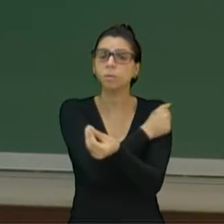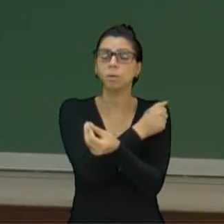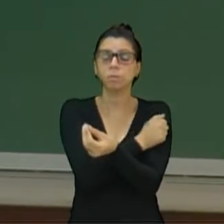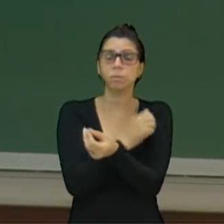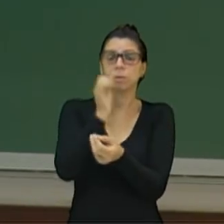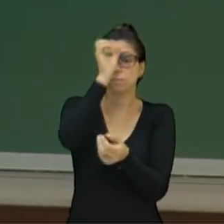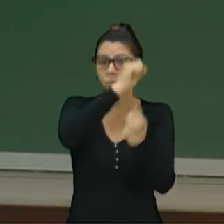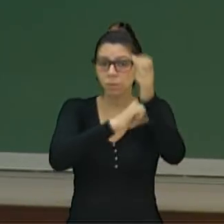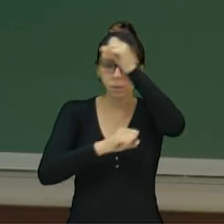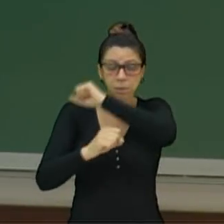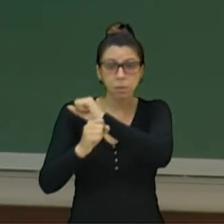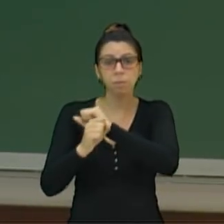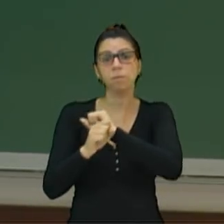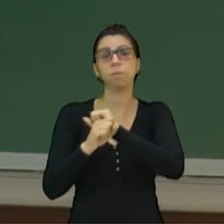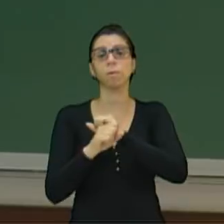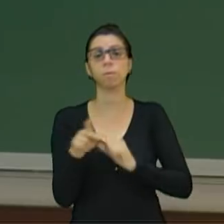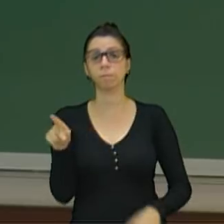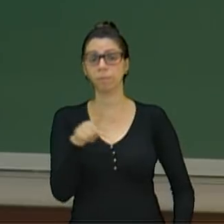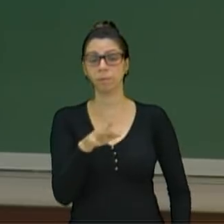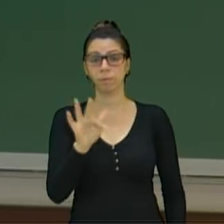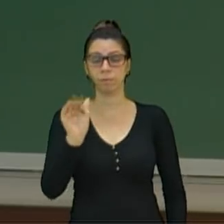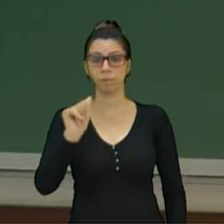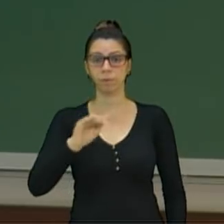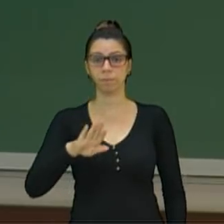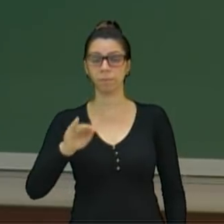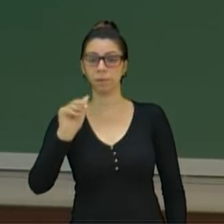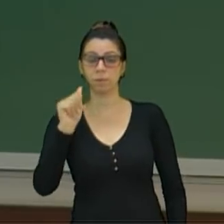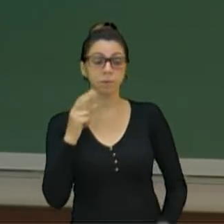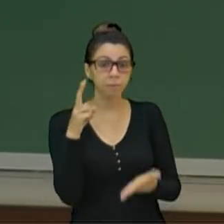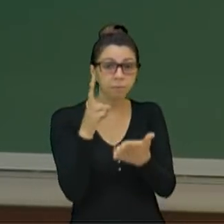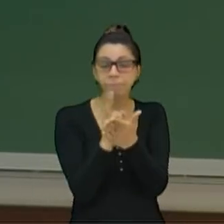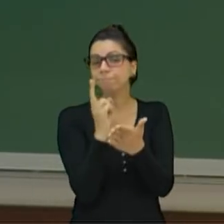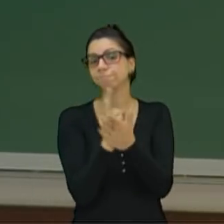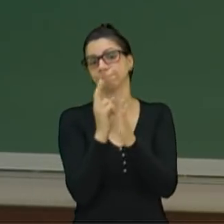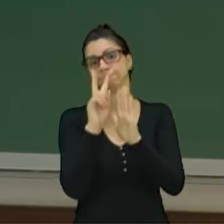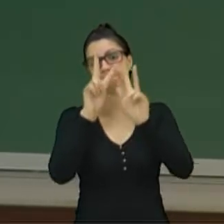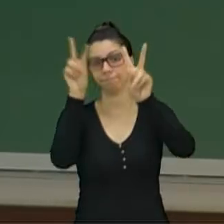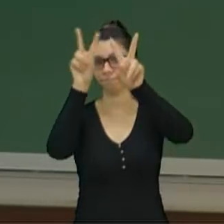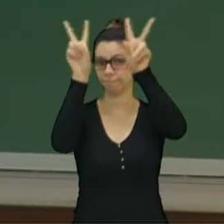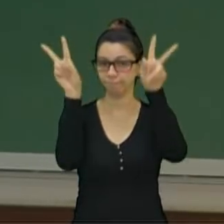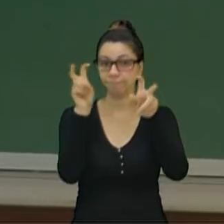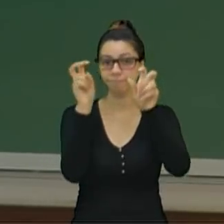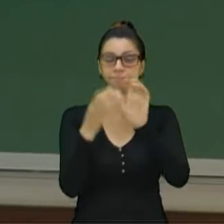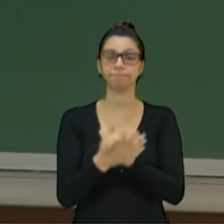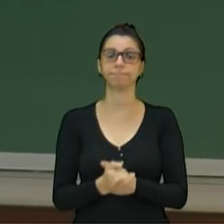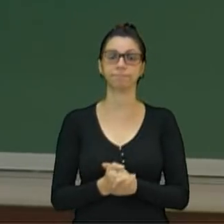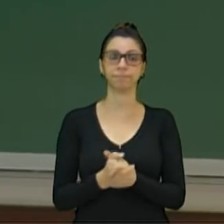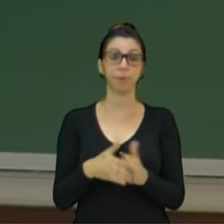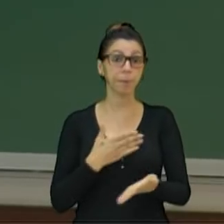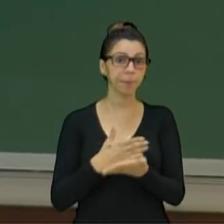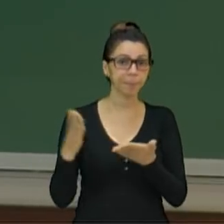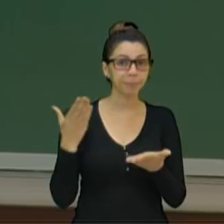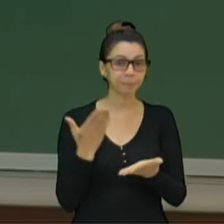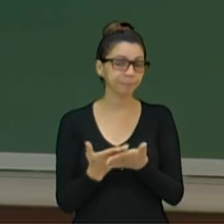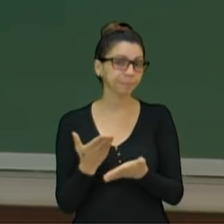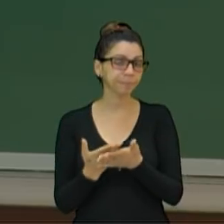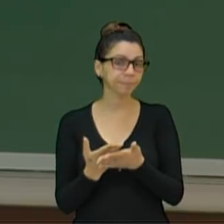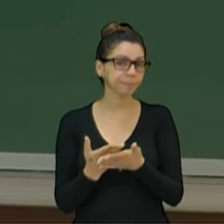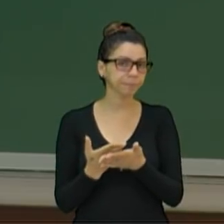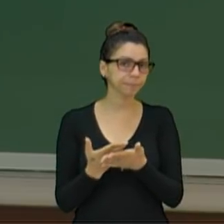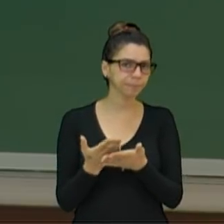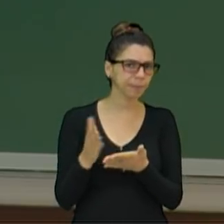aprendeu com o Fabiano. E aí ele vai dar continuidade nos assuntos. Então vamos para a nossa aula? Então vamos prestar atenção. Chamou todo